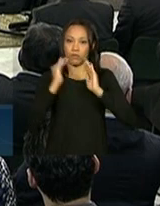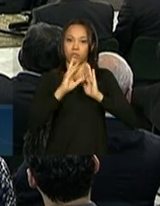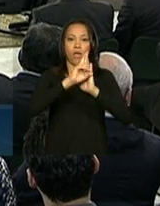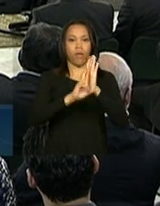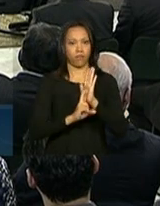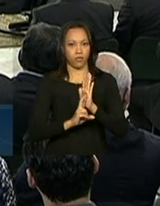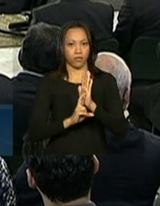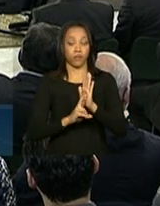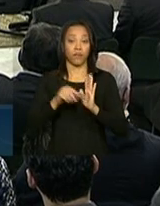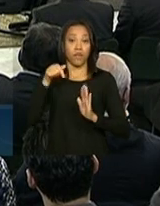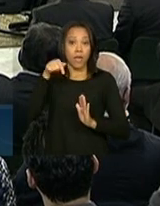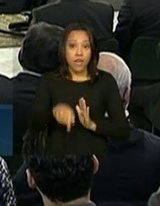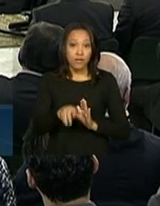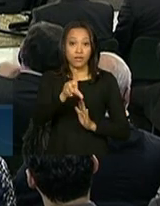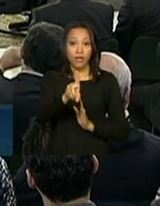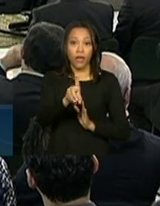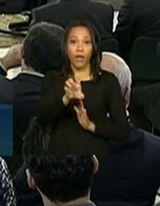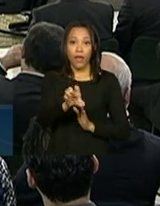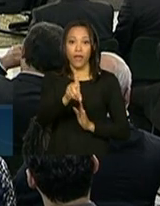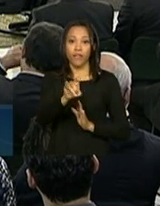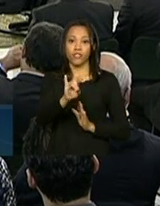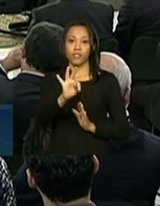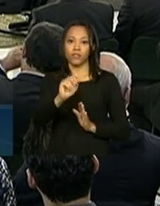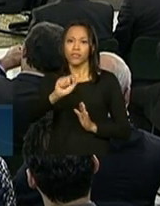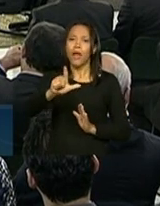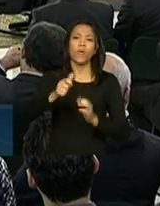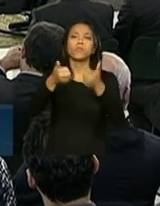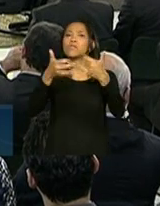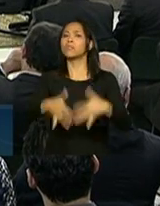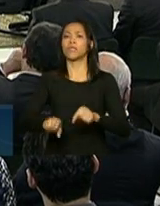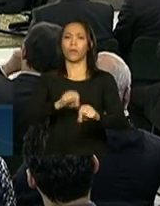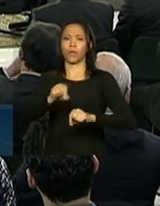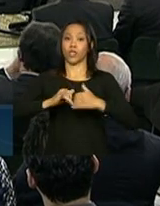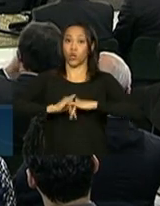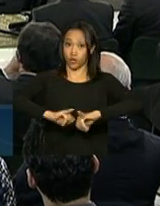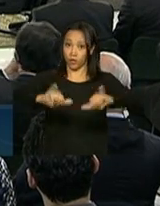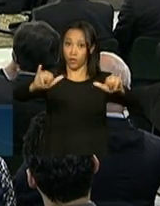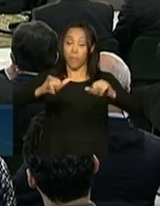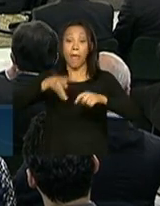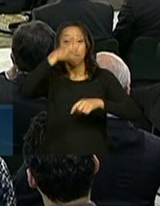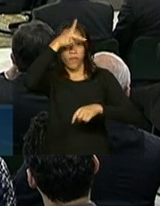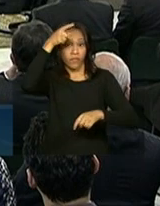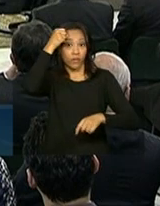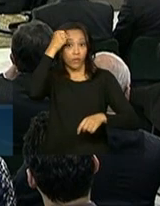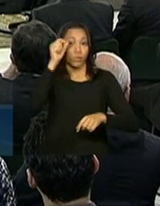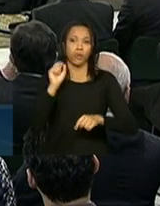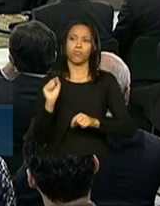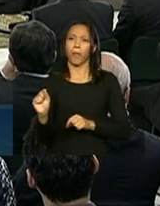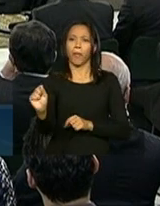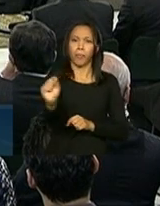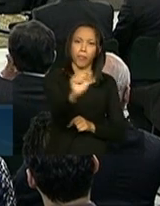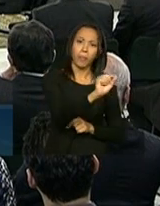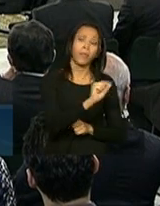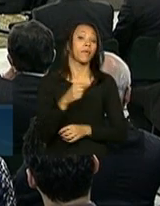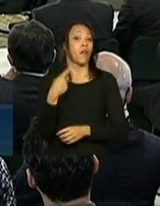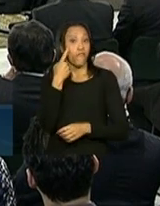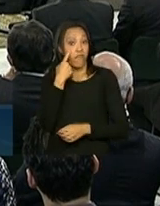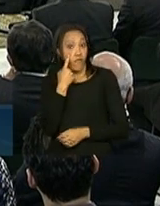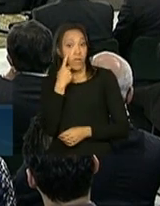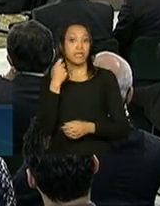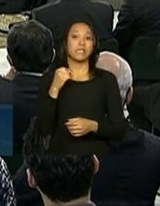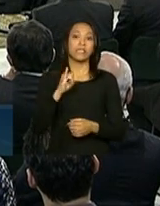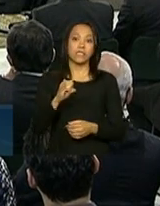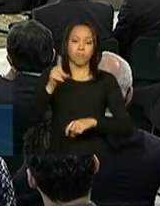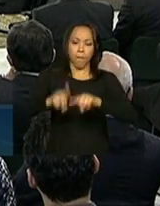esse edital que nós assinamos agora diz é o seguinte: a prefeitura que quiser entrar, veja os seus equipamentos